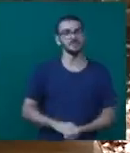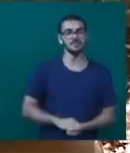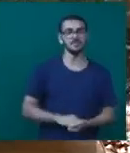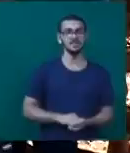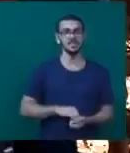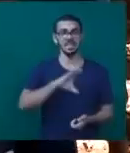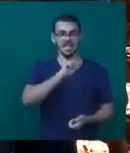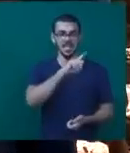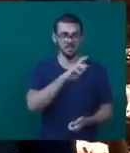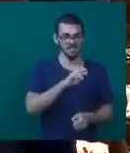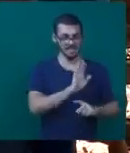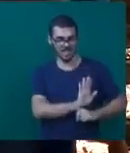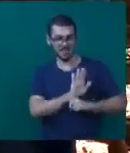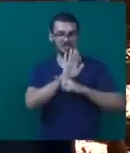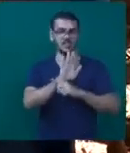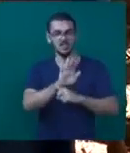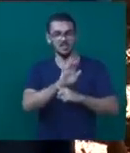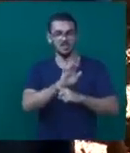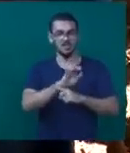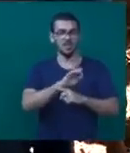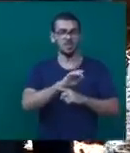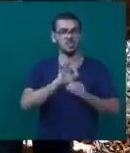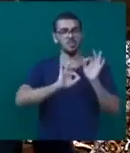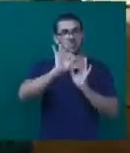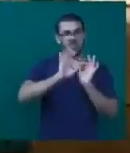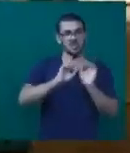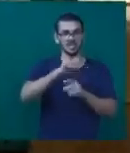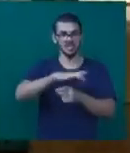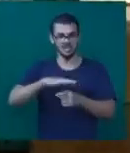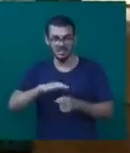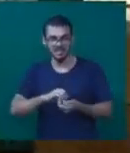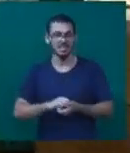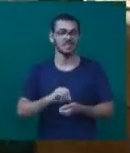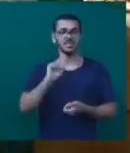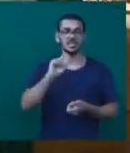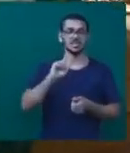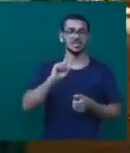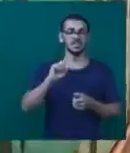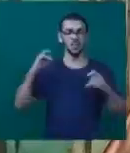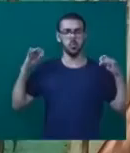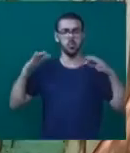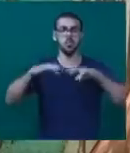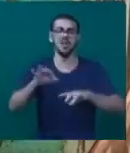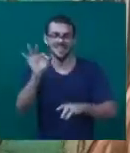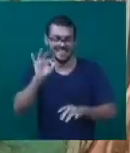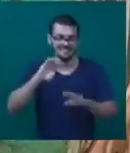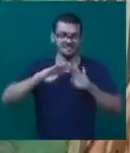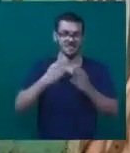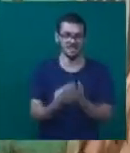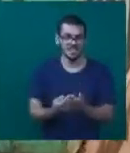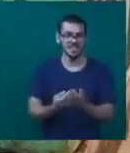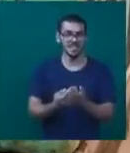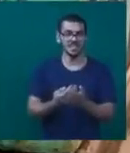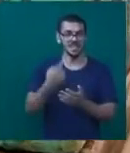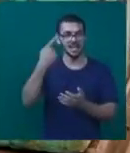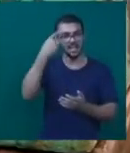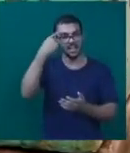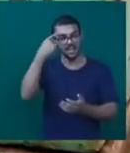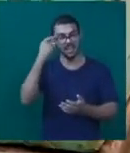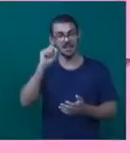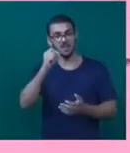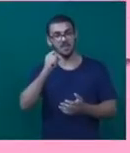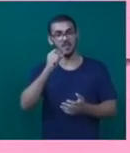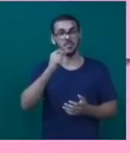na Escola. A ideia surgiu de um projeto maior, desenvolvido em duas etapas. A primeira no exterior e a segunda